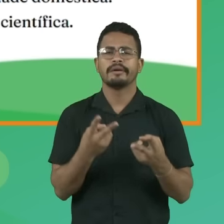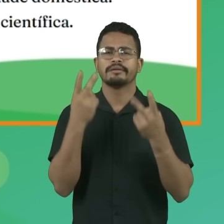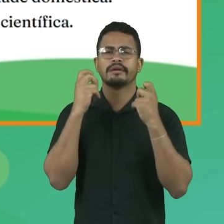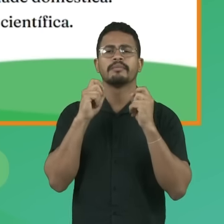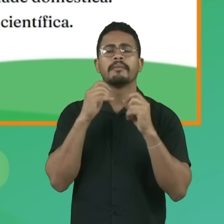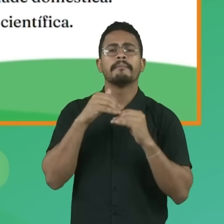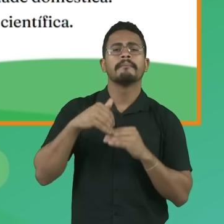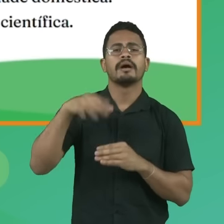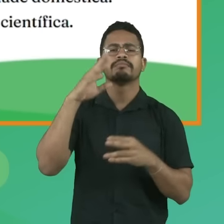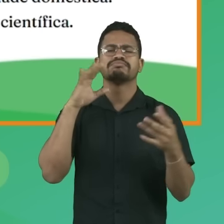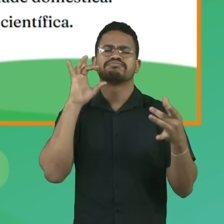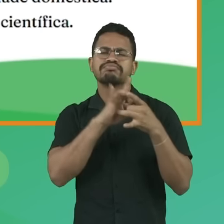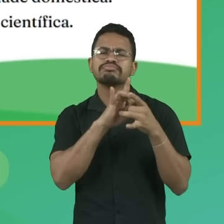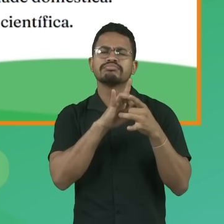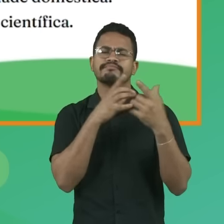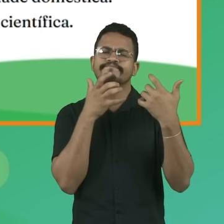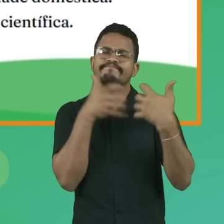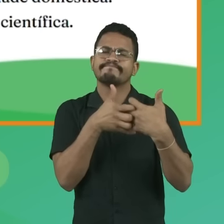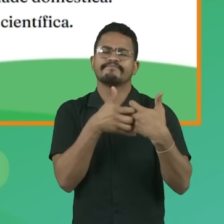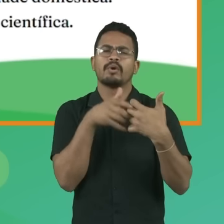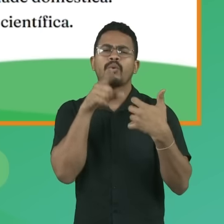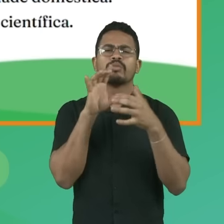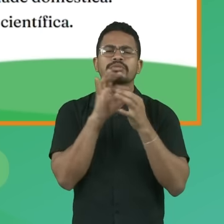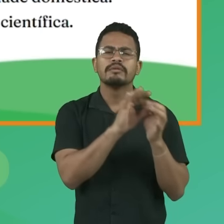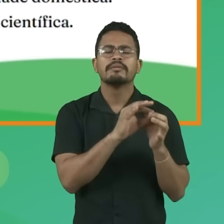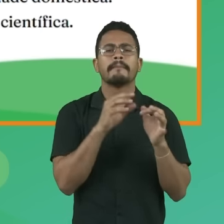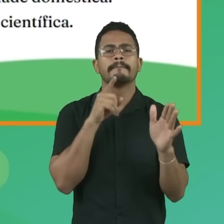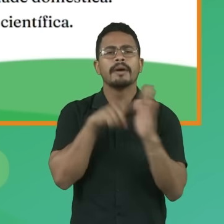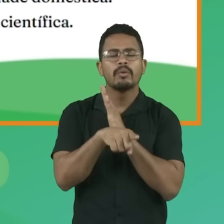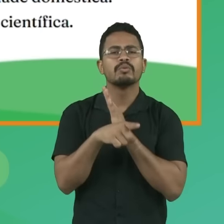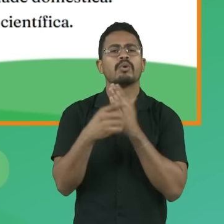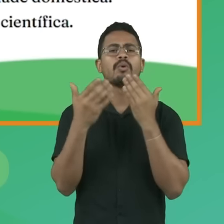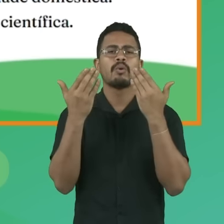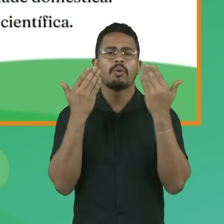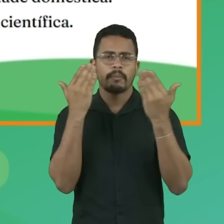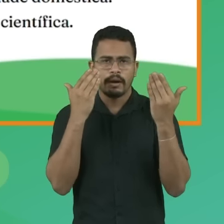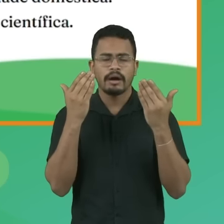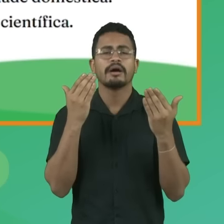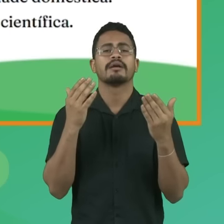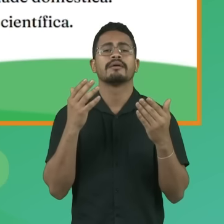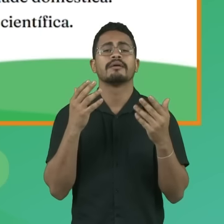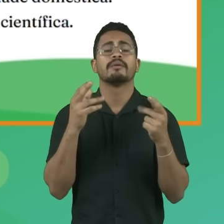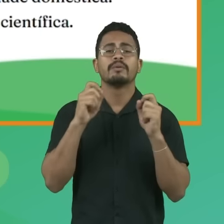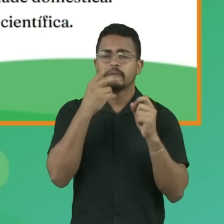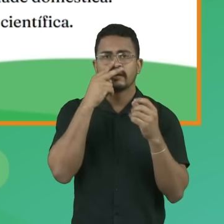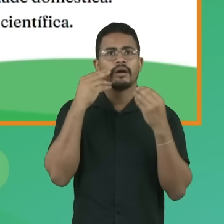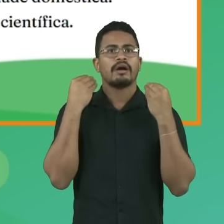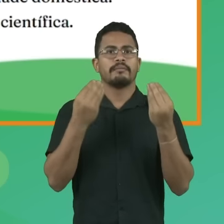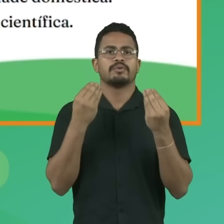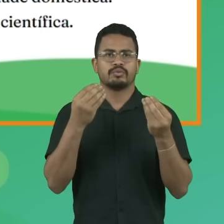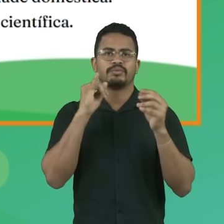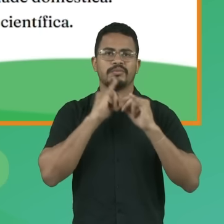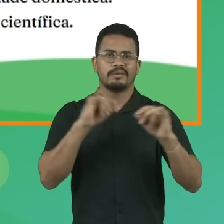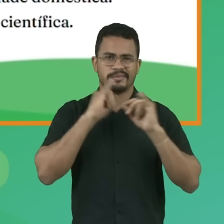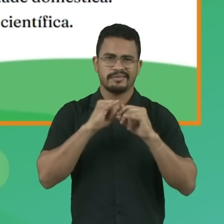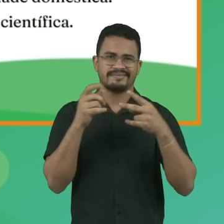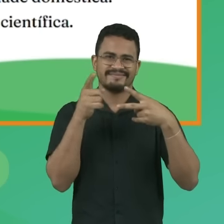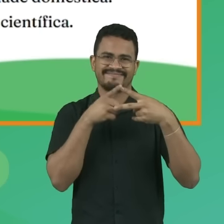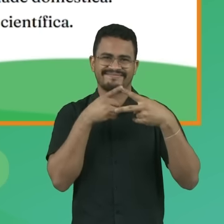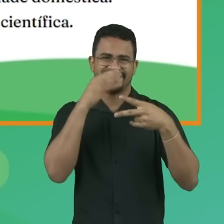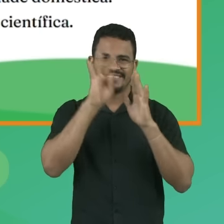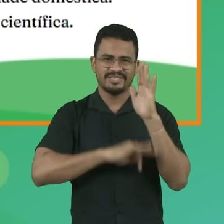mais se encaixa com o contexto dessa questão que compara o absurdo, né? Dessa propaganda da mulher que é